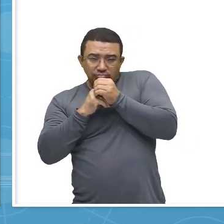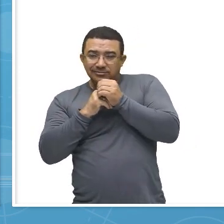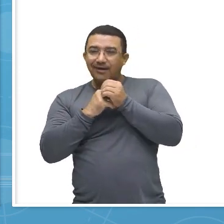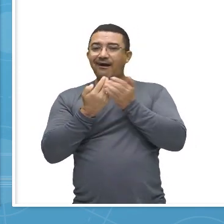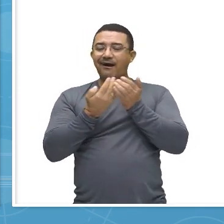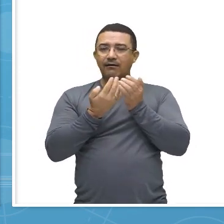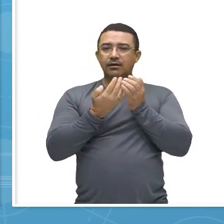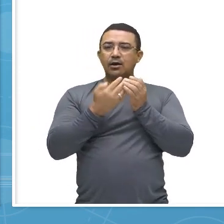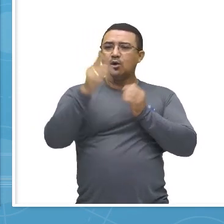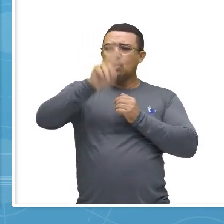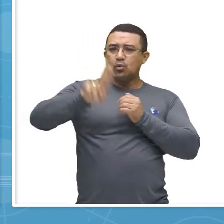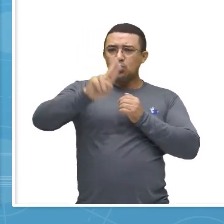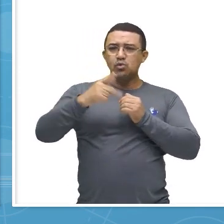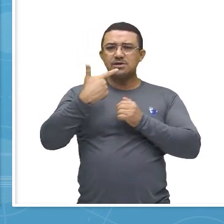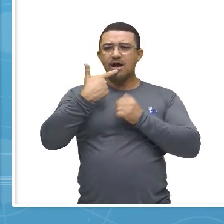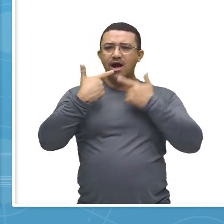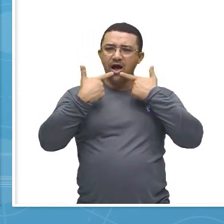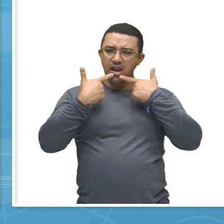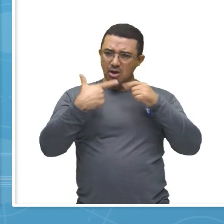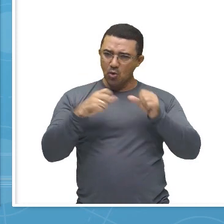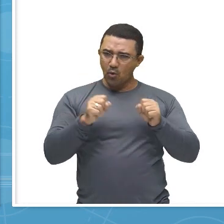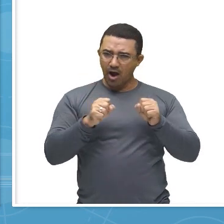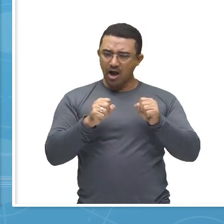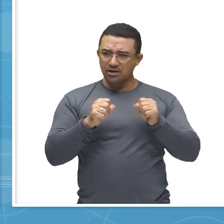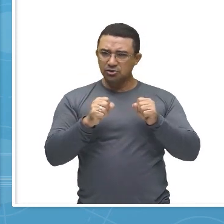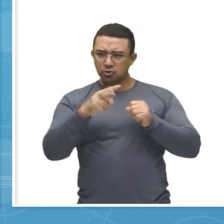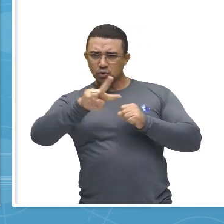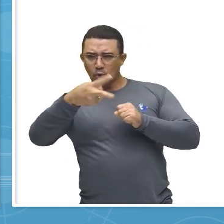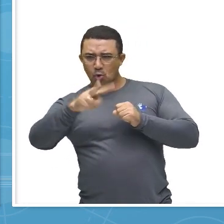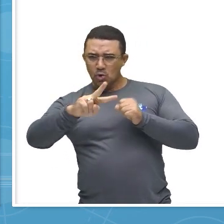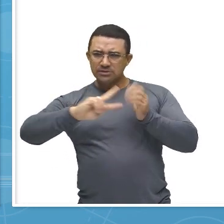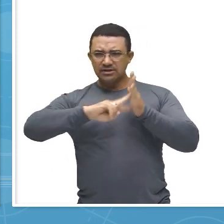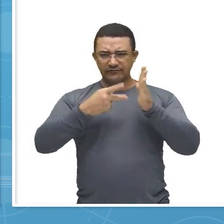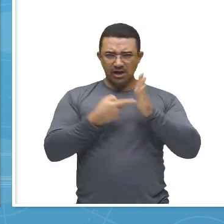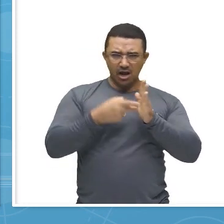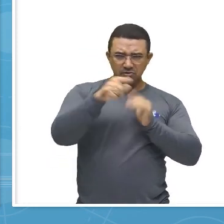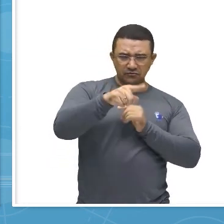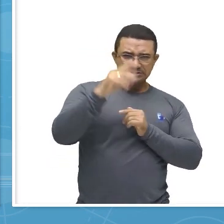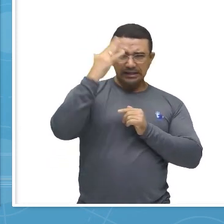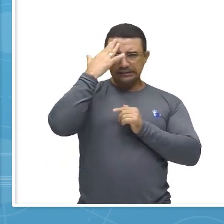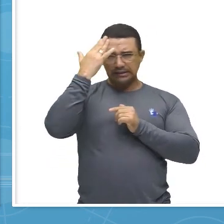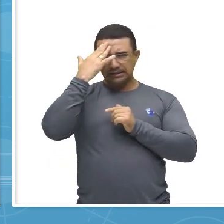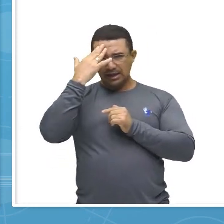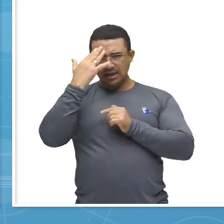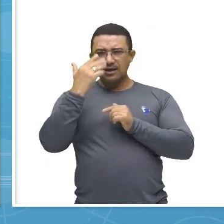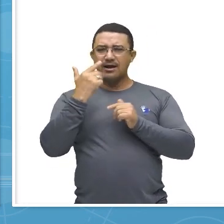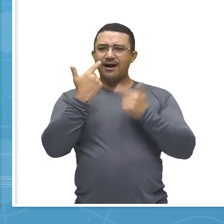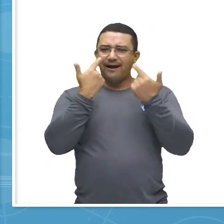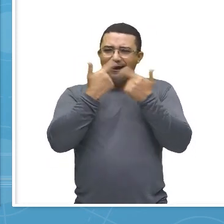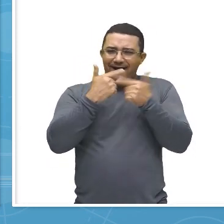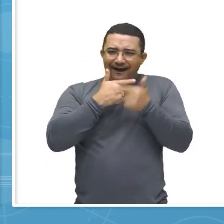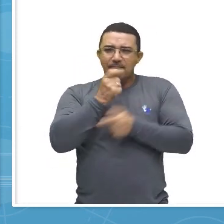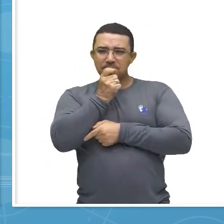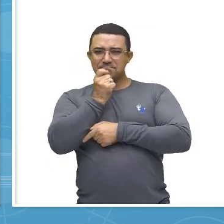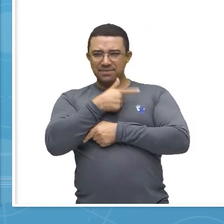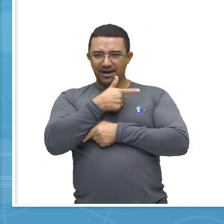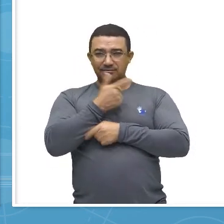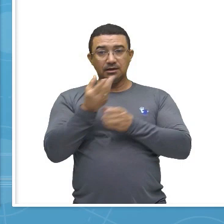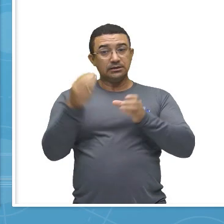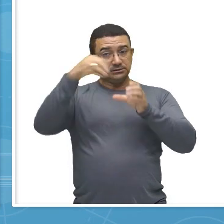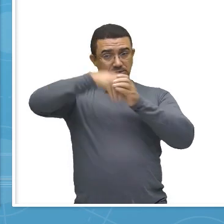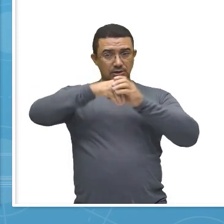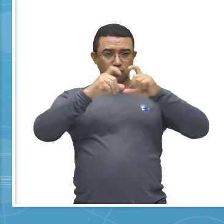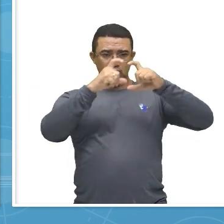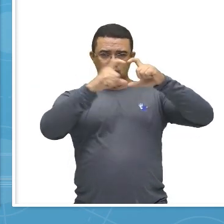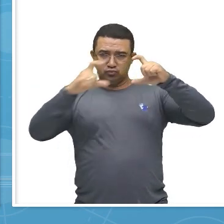uma linguagem dúbia para você entender essa ironia, esse humor que está ali nas charges.